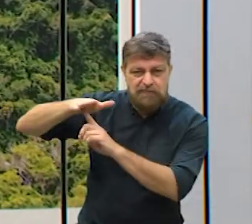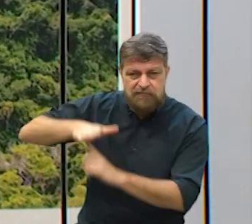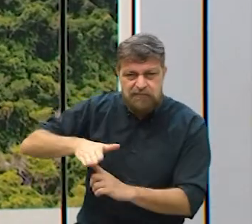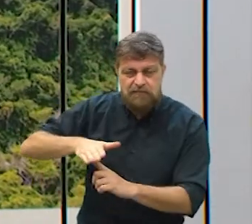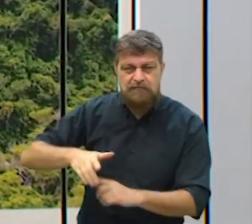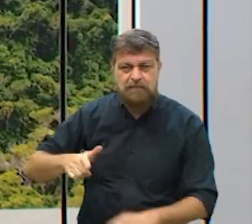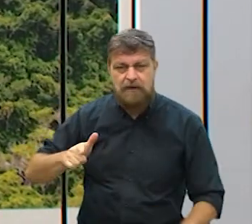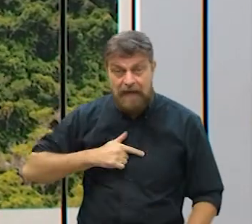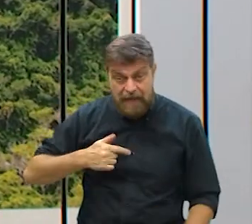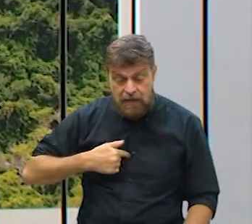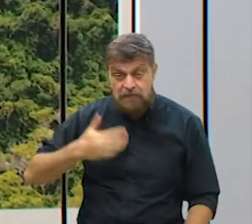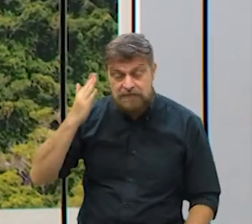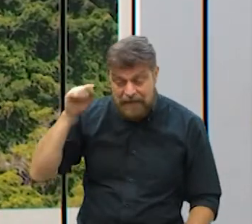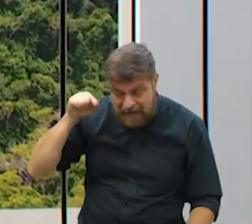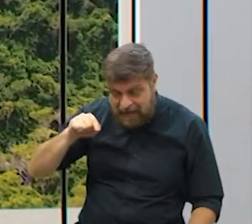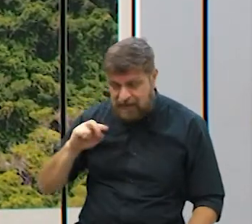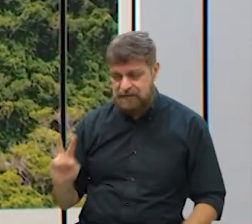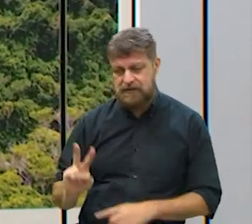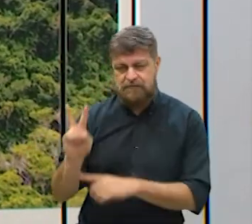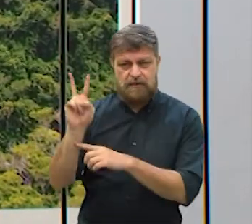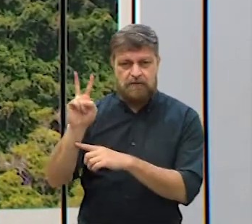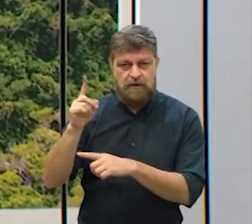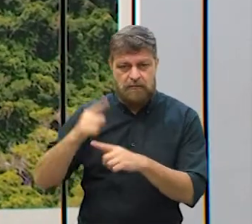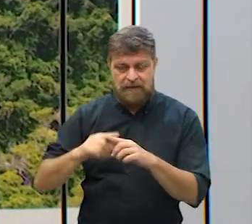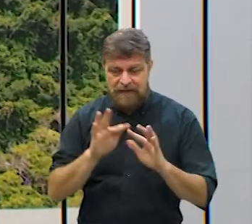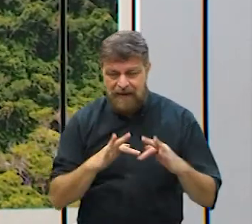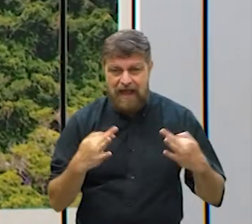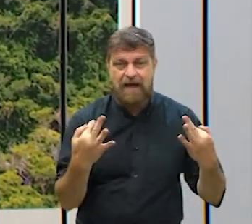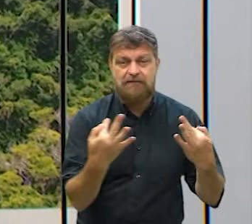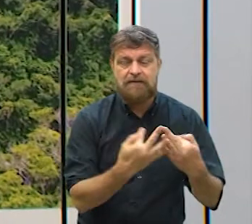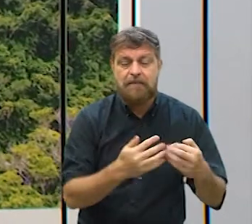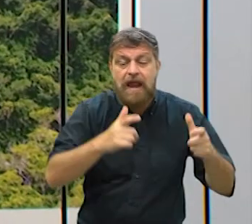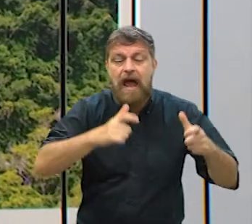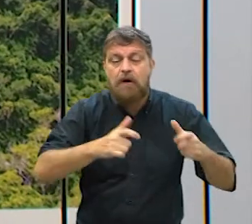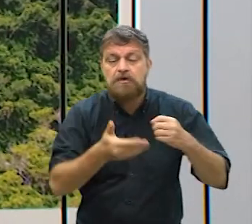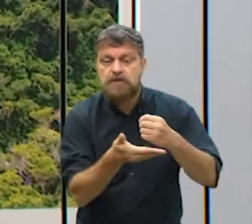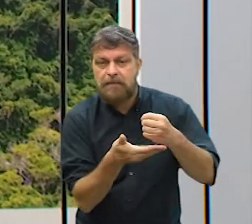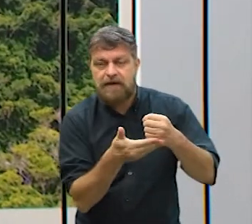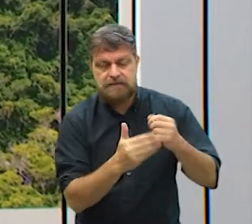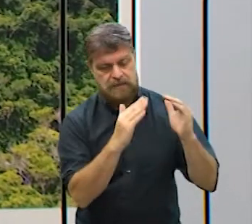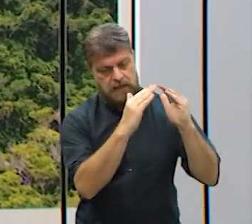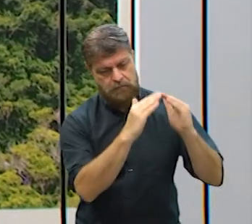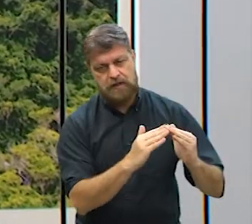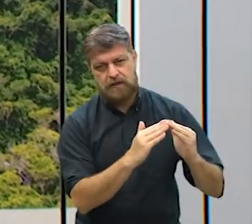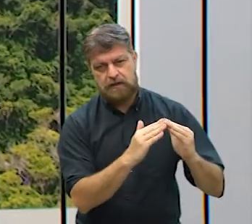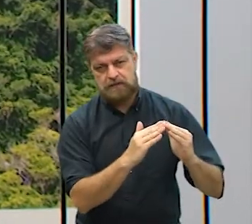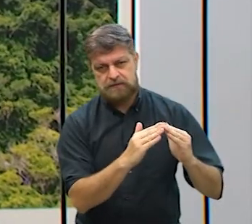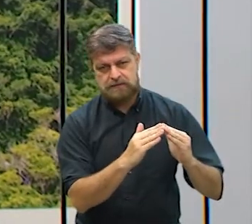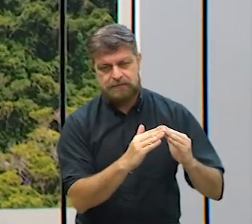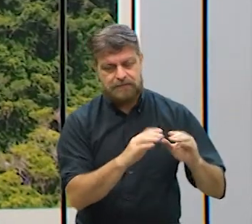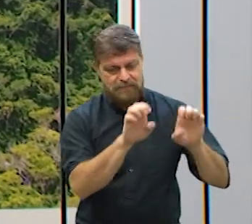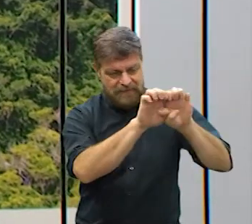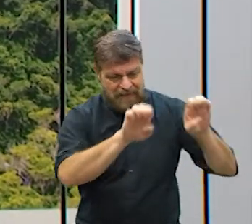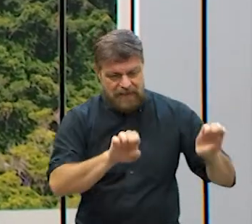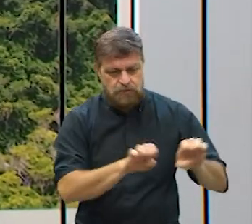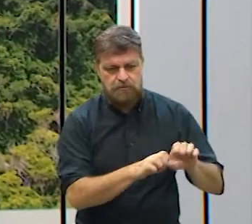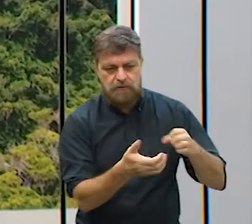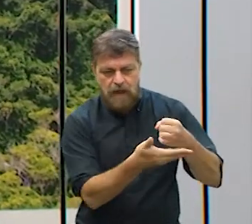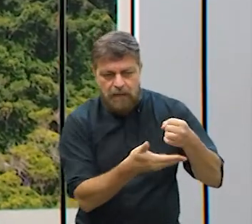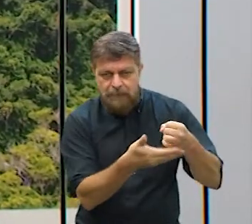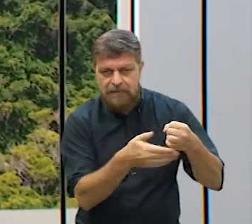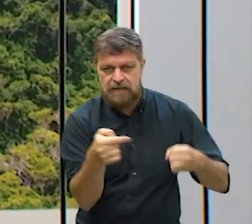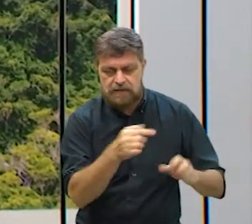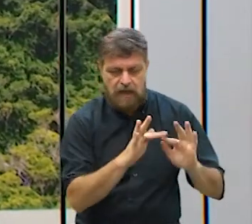dou um valor tremendo, porque a raiz da família é o lar. E a família bem estruturada num lar, ela